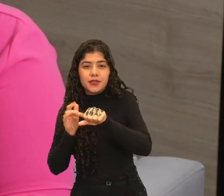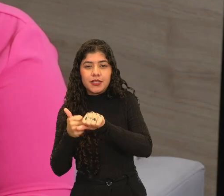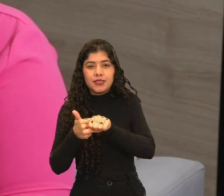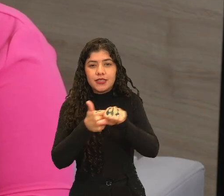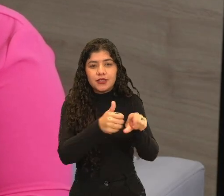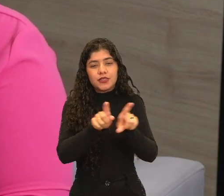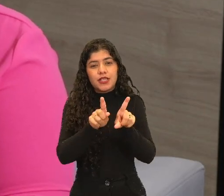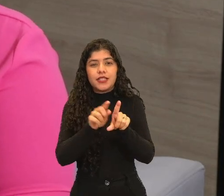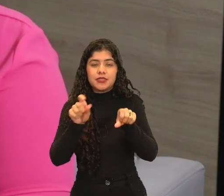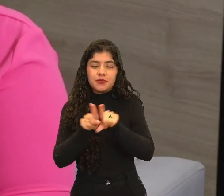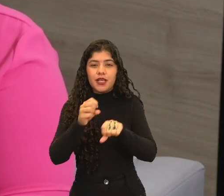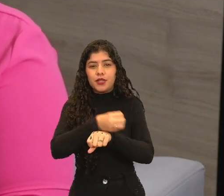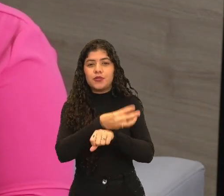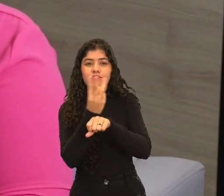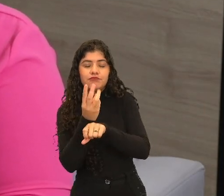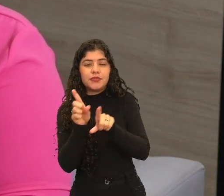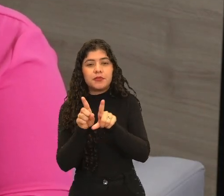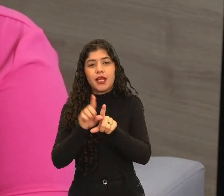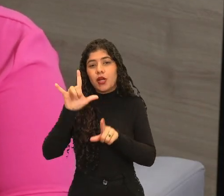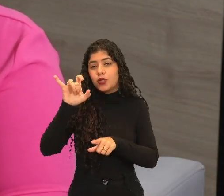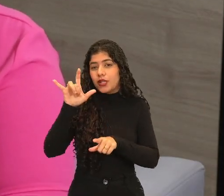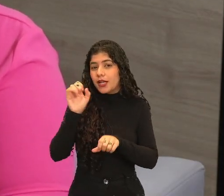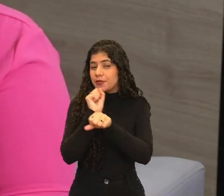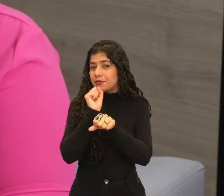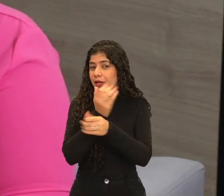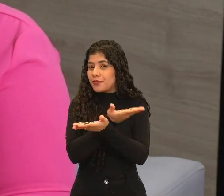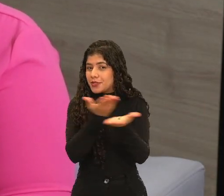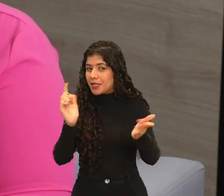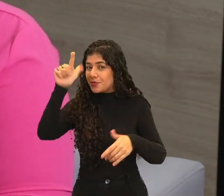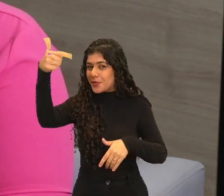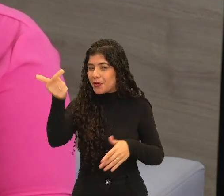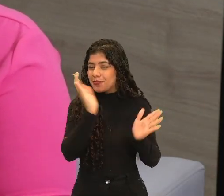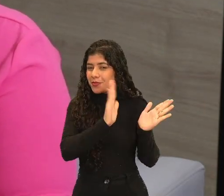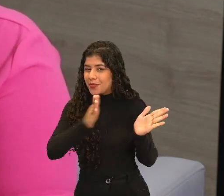Emanet no Instagram e no YouTube. E te espero no próximo episódio da